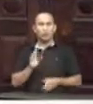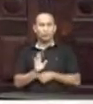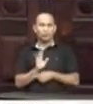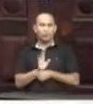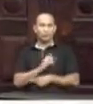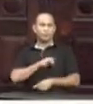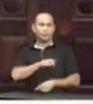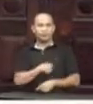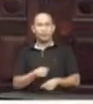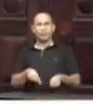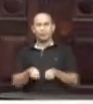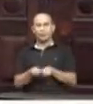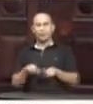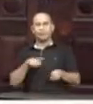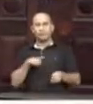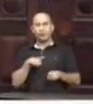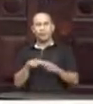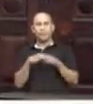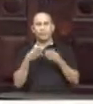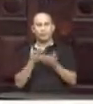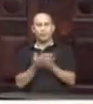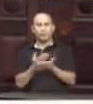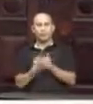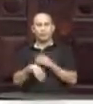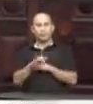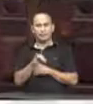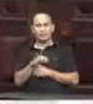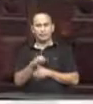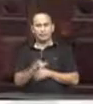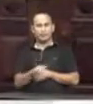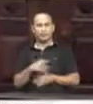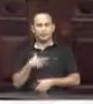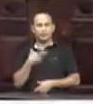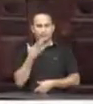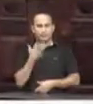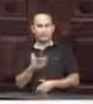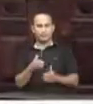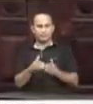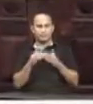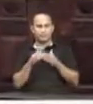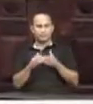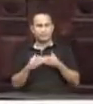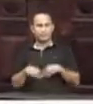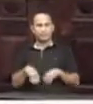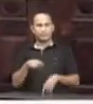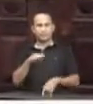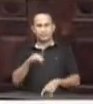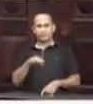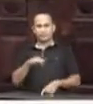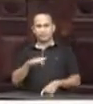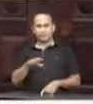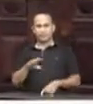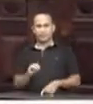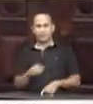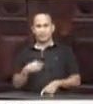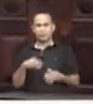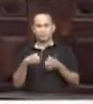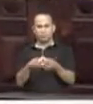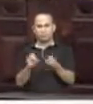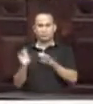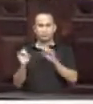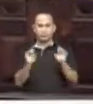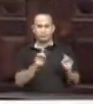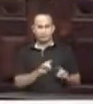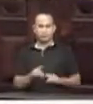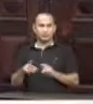também tem requerimento de CPI. Estamos impedindo, trabalhando para impedir a securitização com comissão especial. E